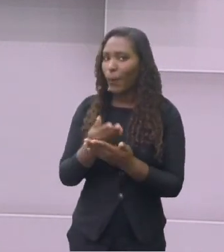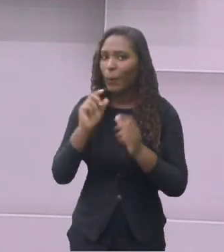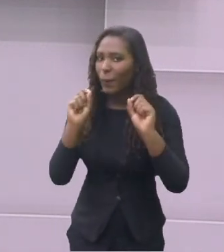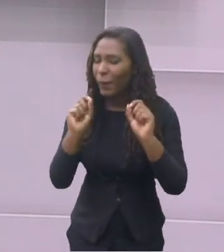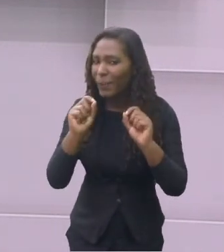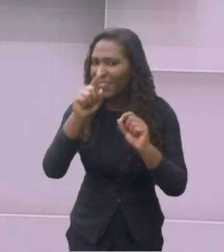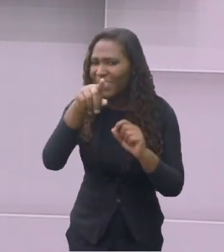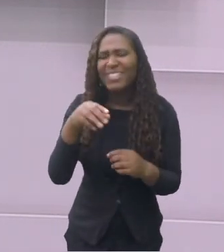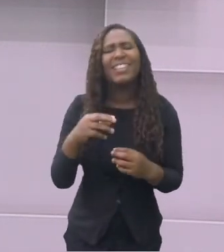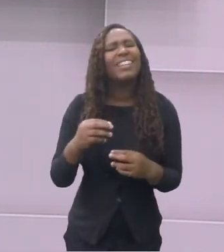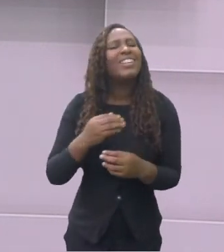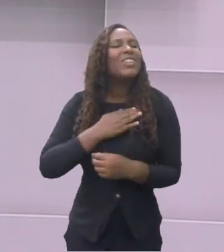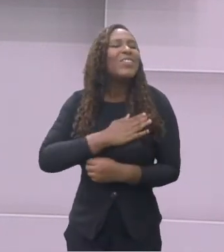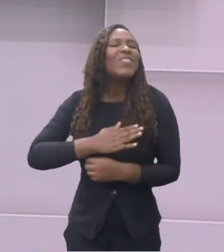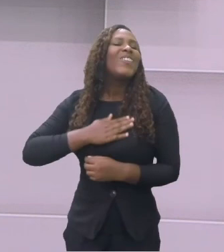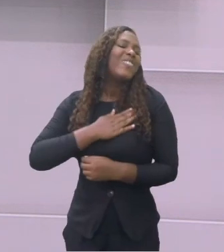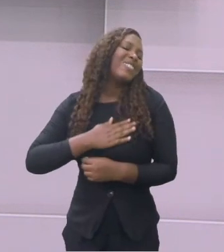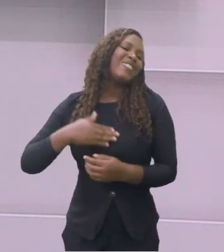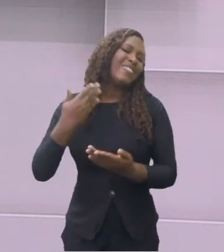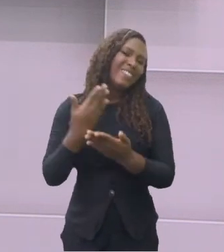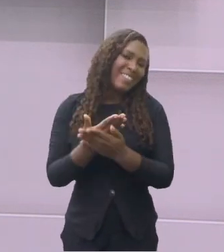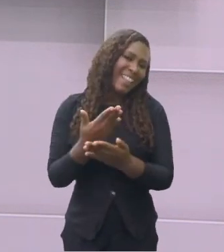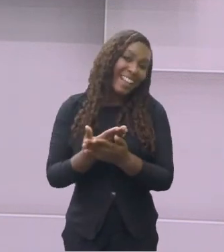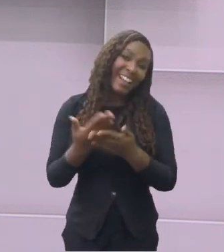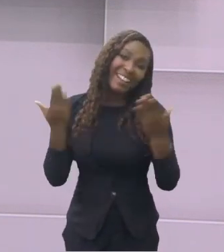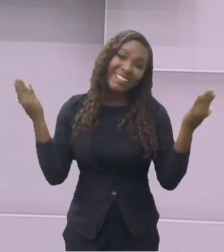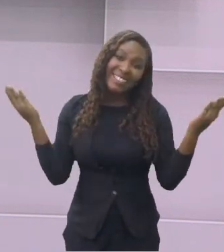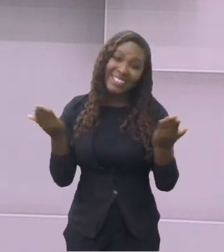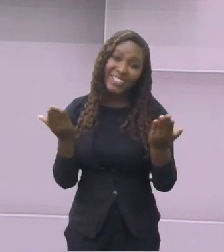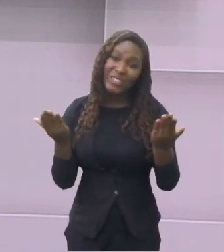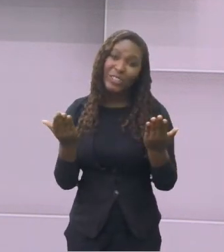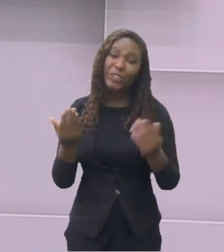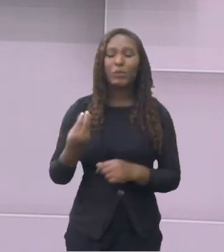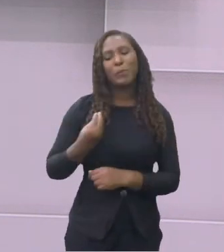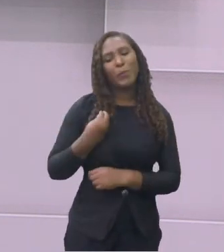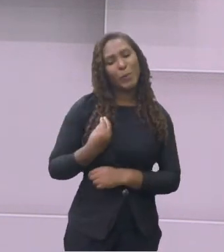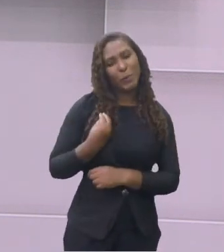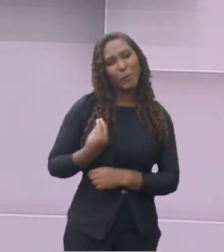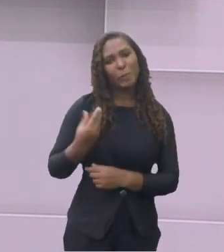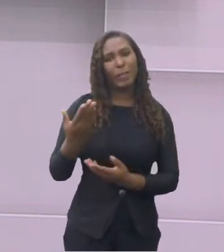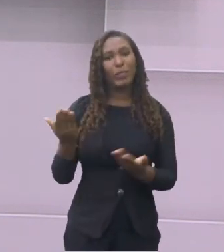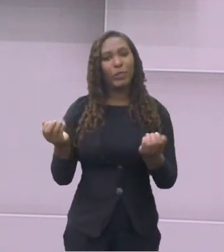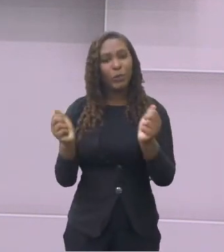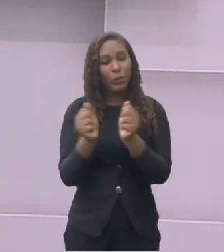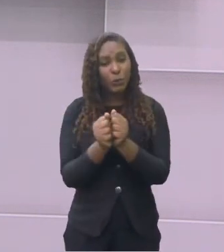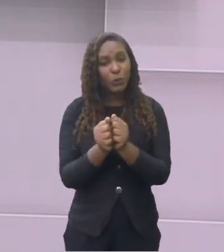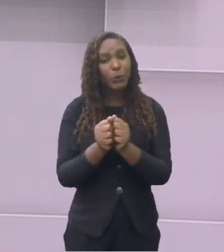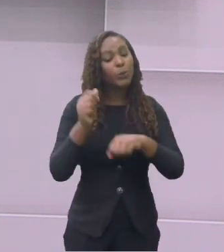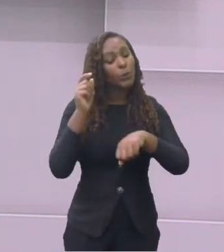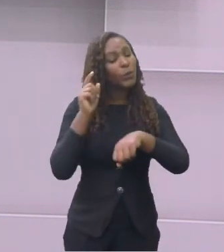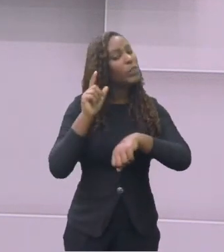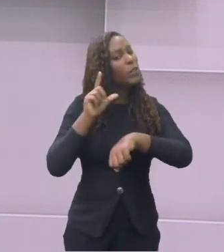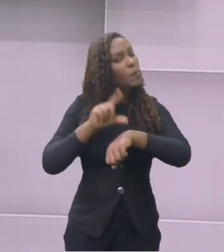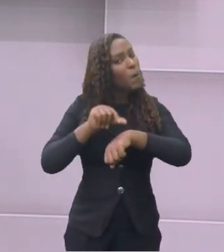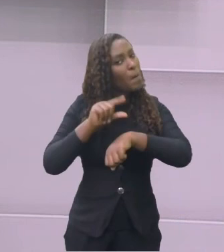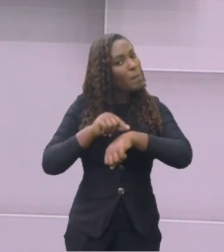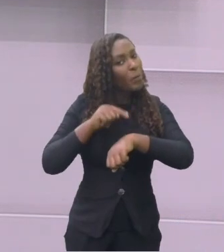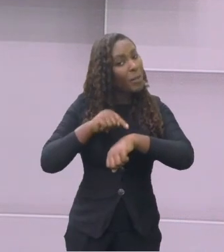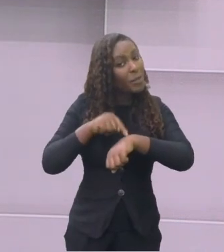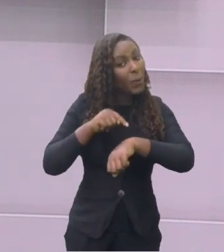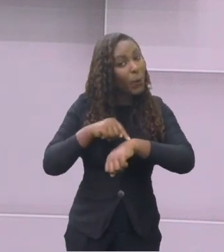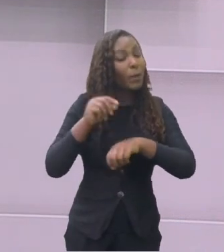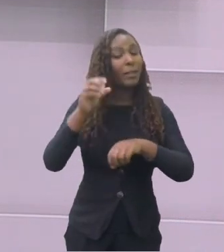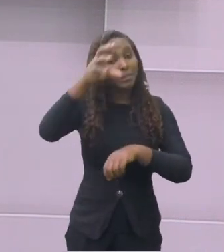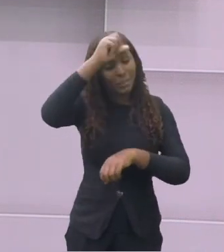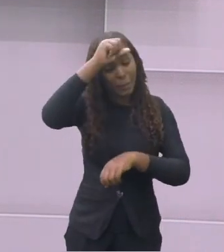foi bom para você participar deste nosso momento de aprender. É assim que tem que ser, tá? Sempre